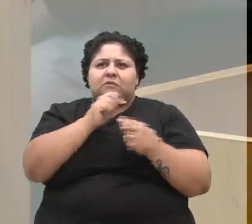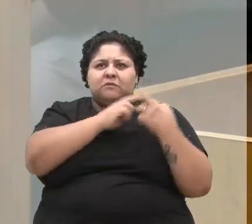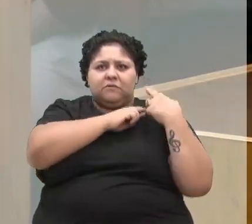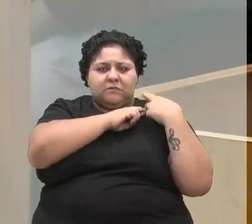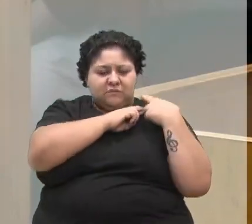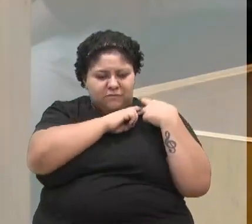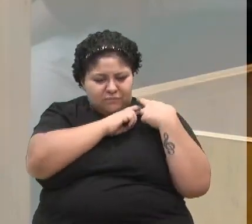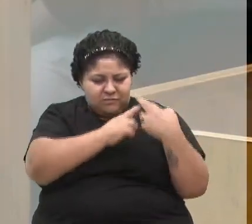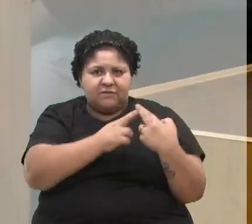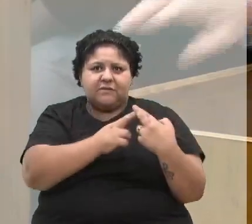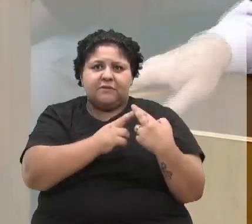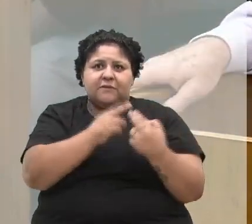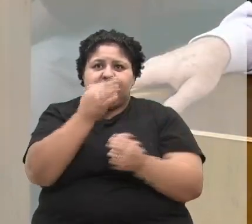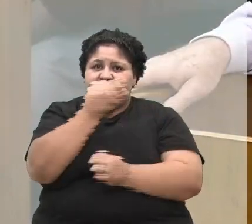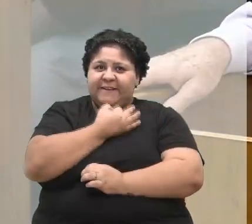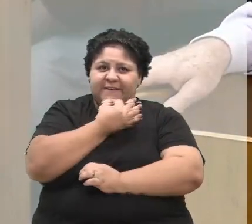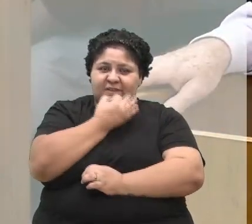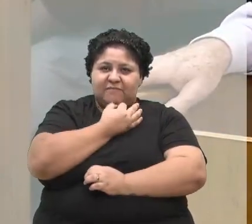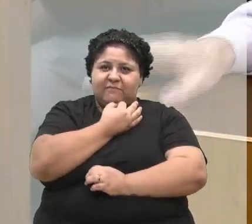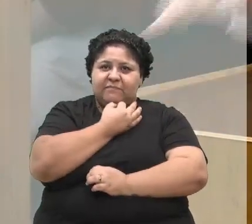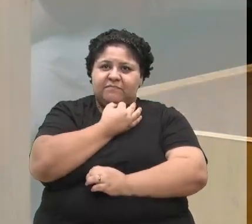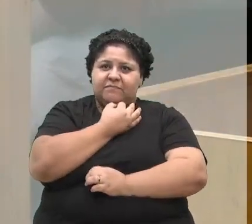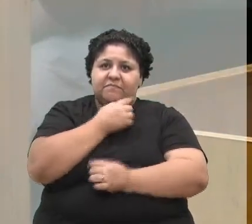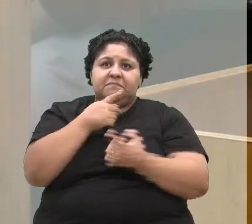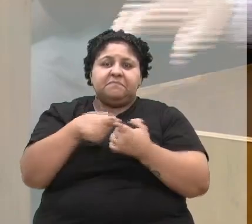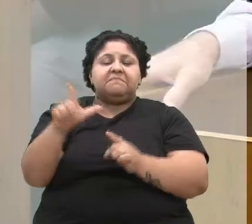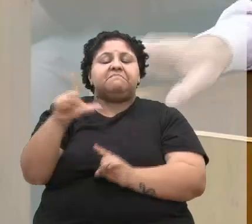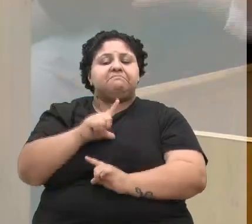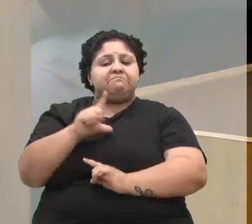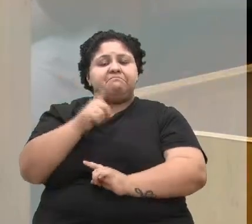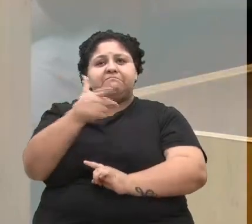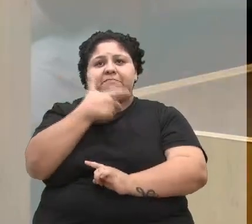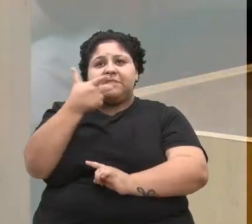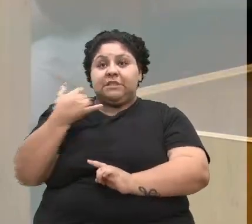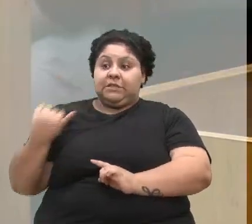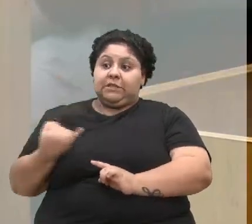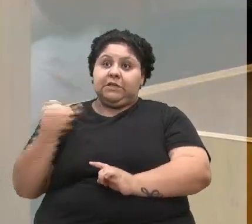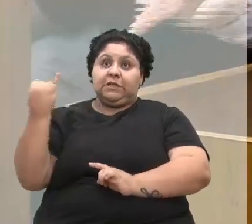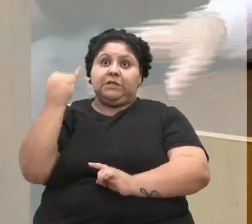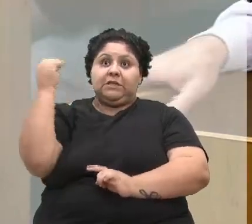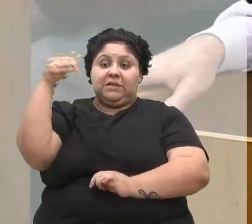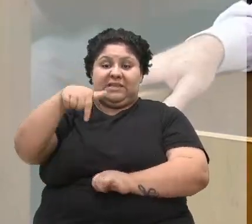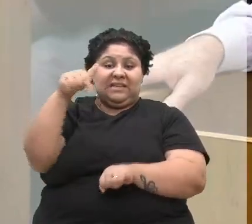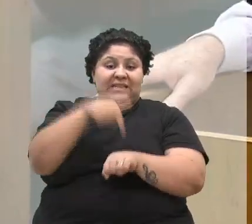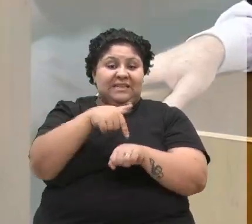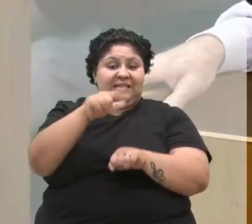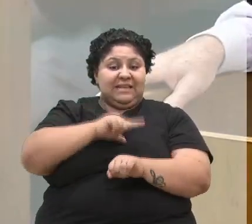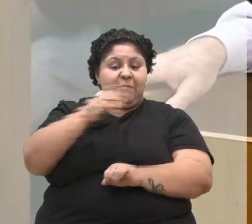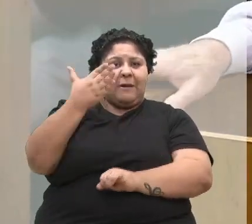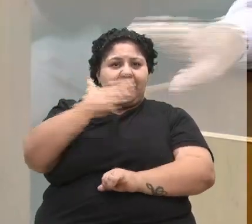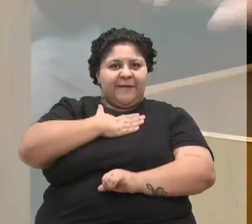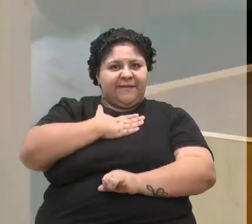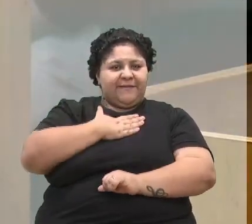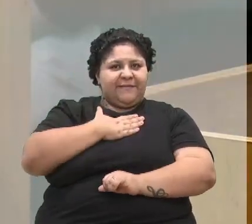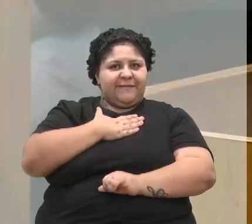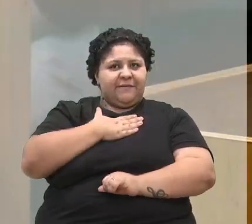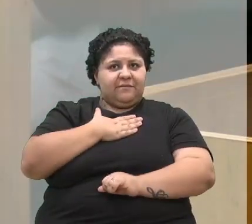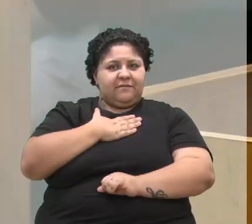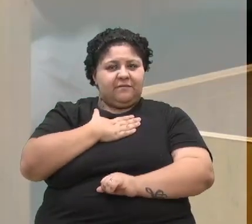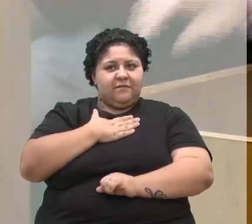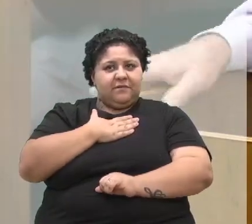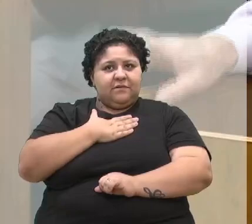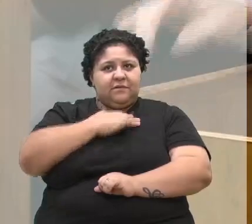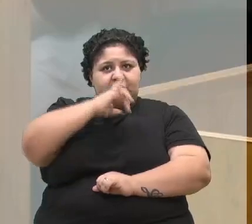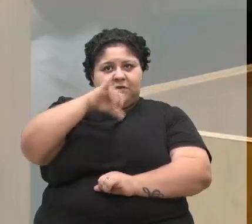e representam Caxias do Sul, mas eu tenho que dizer da importância que esse momento tem para mim. João